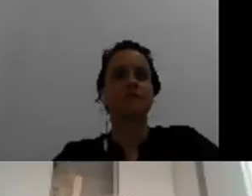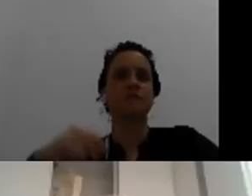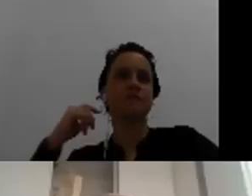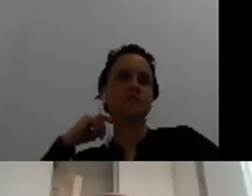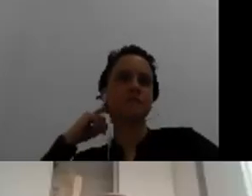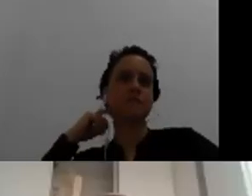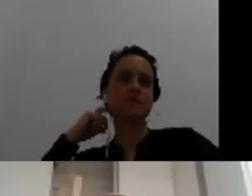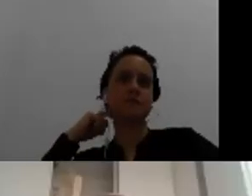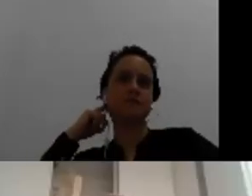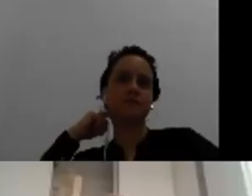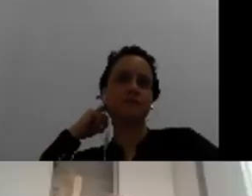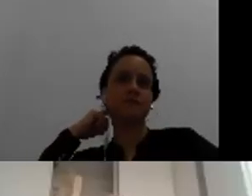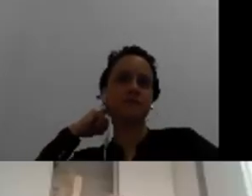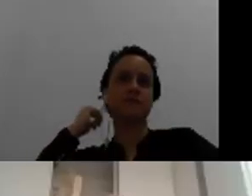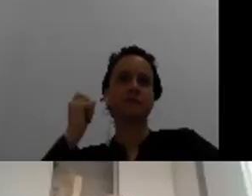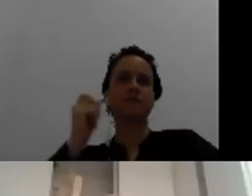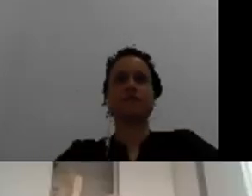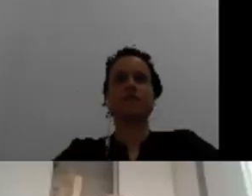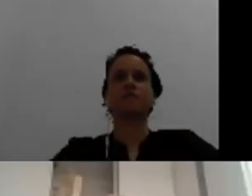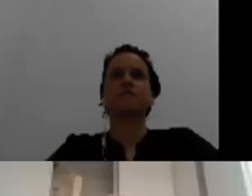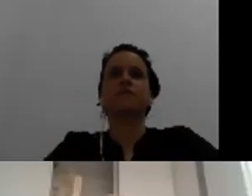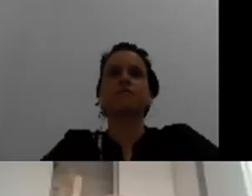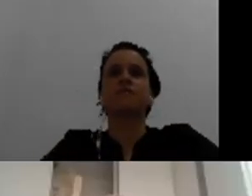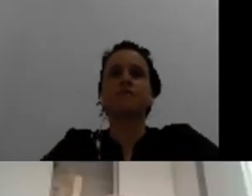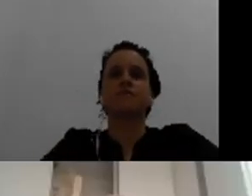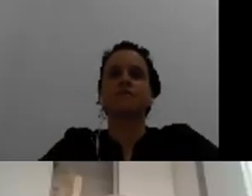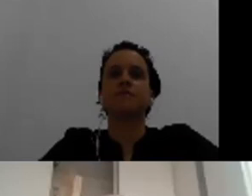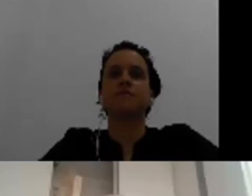Estou gravando aqui.